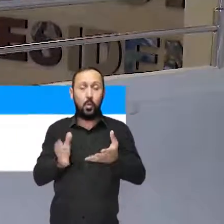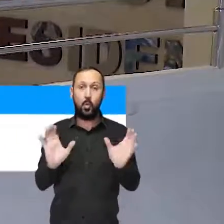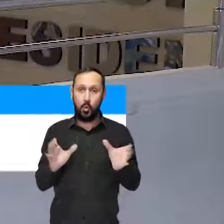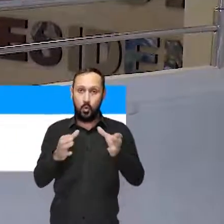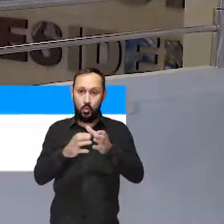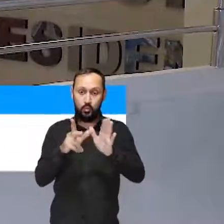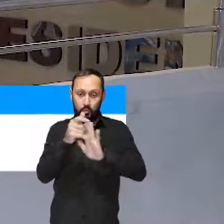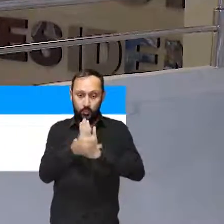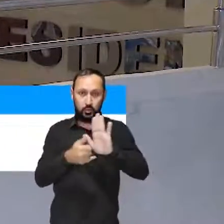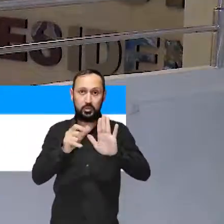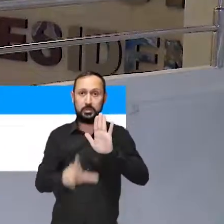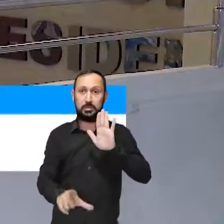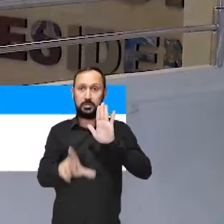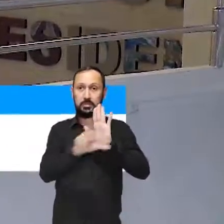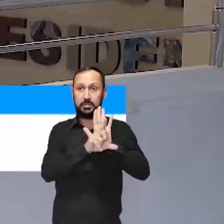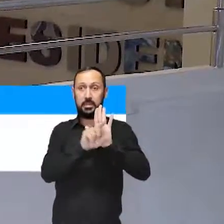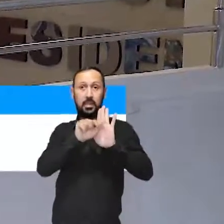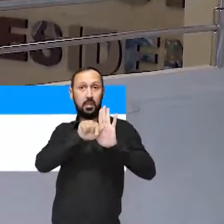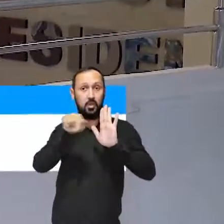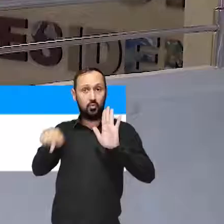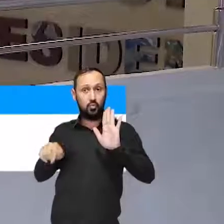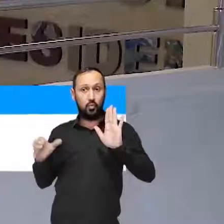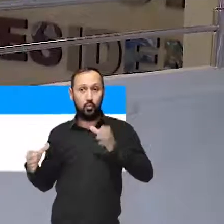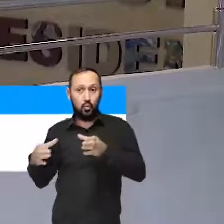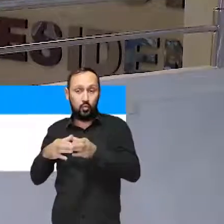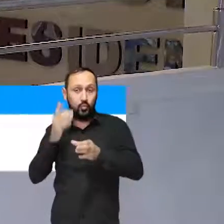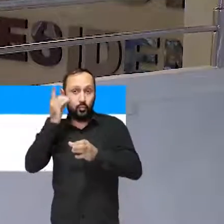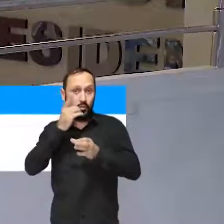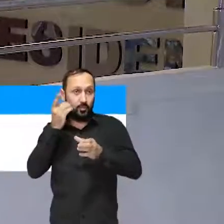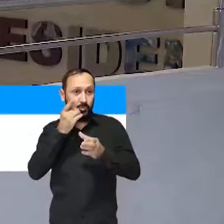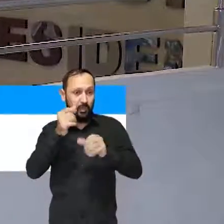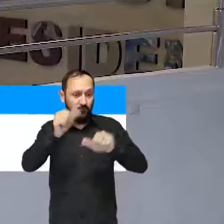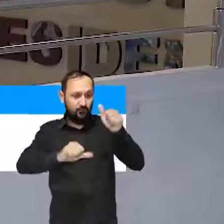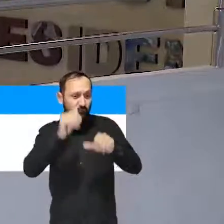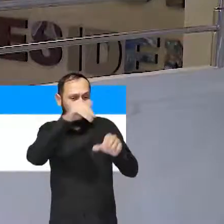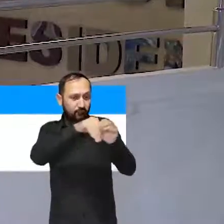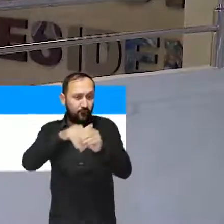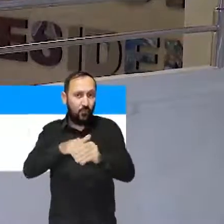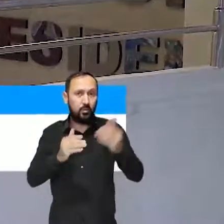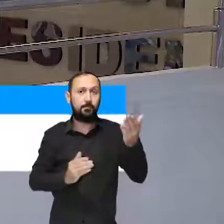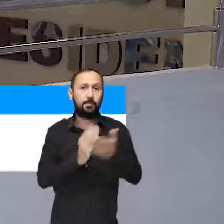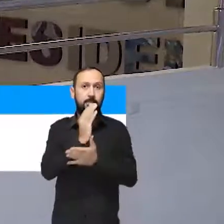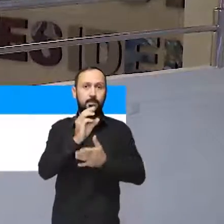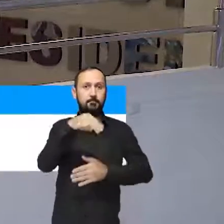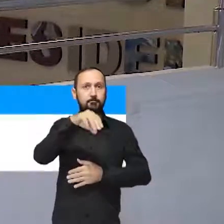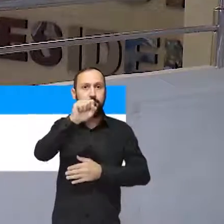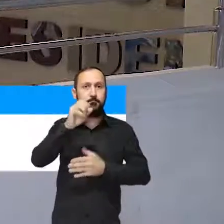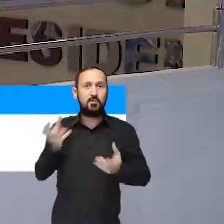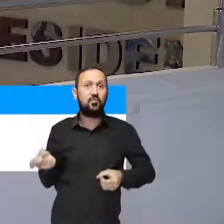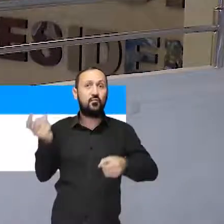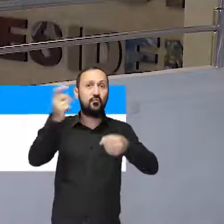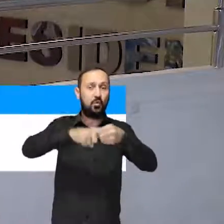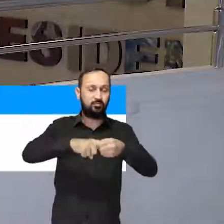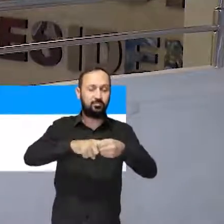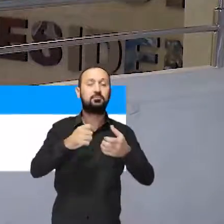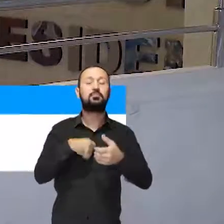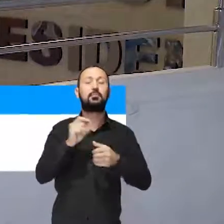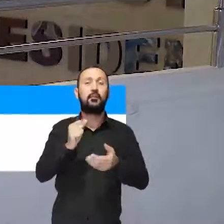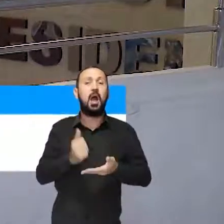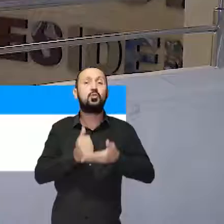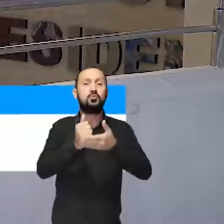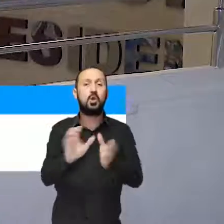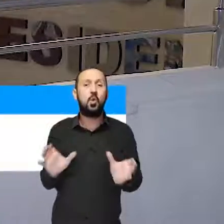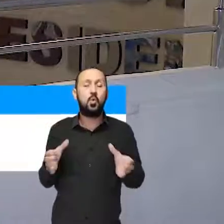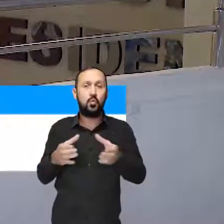foi aprovado pelos deputados estaduais por unanimidade. O Retomada MS vai beneficiar famílias de